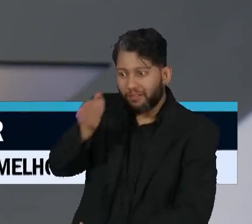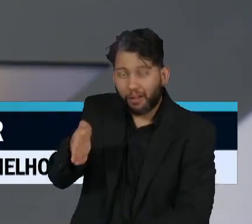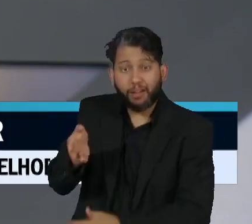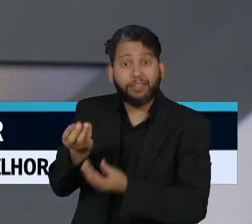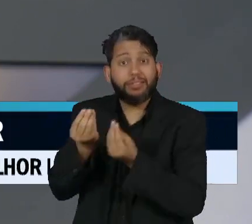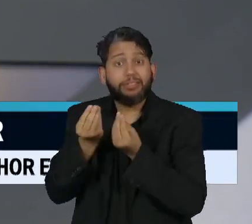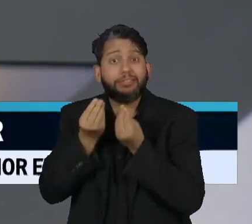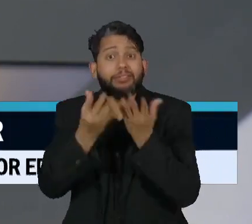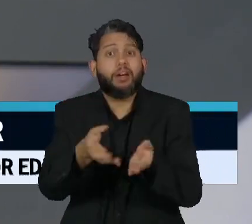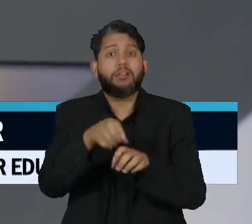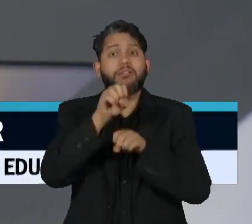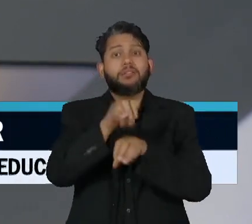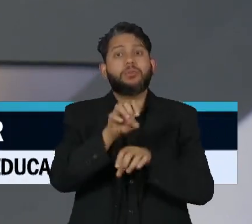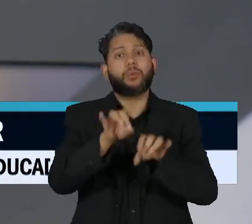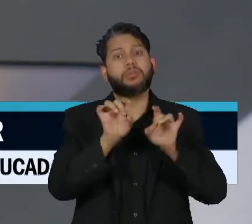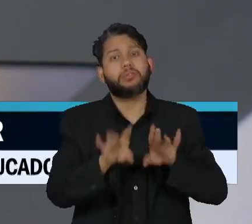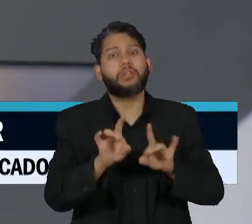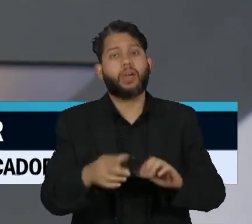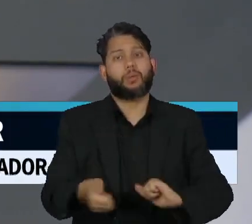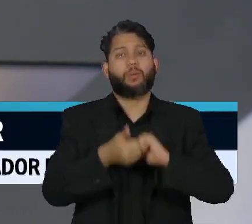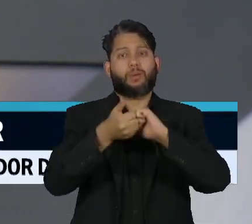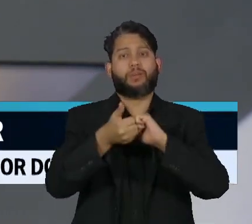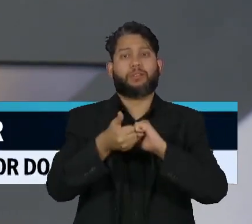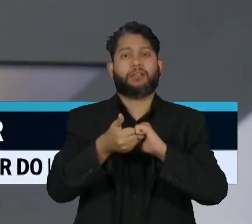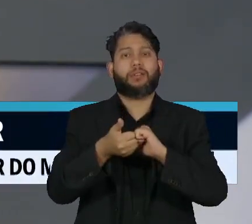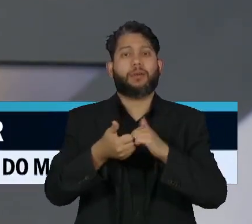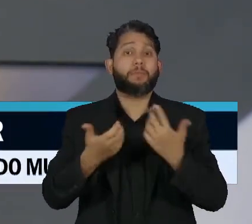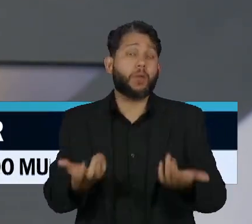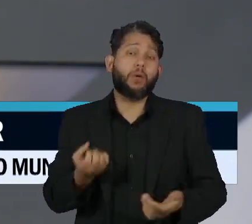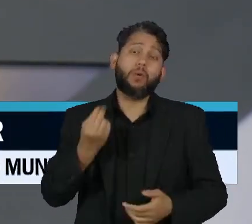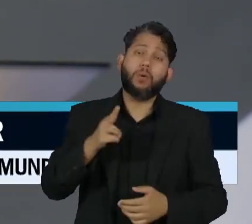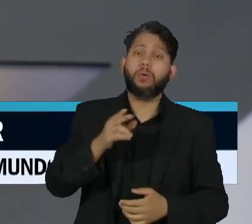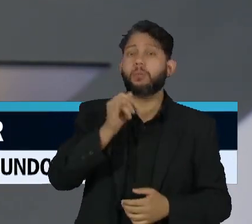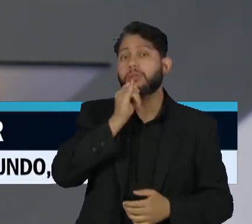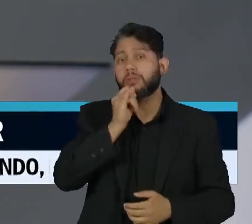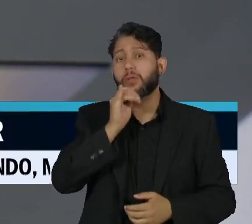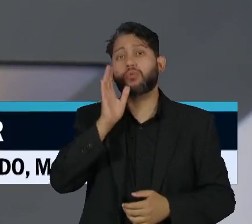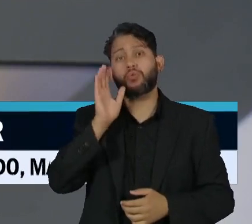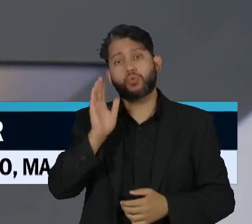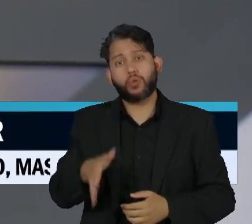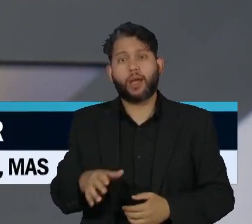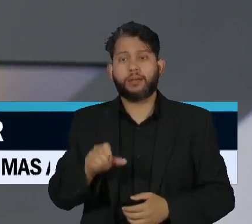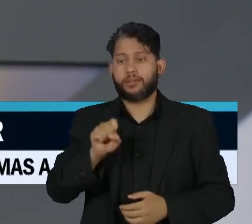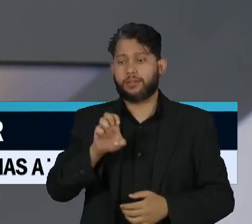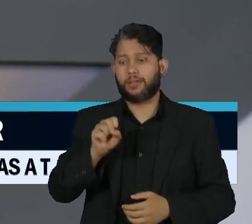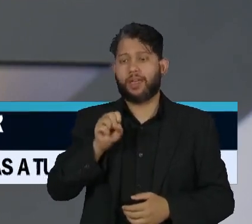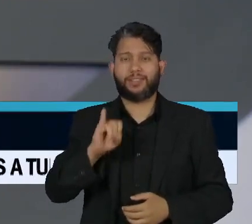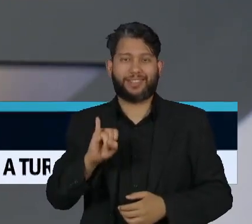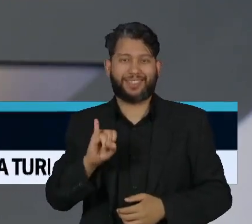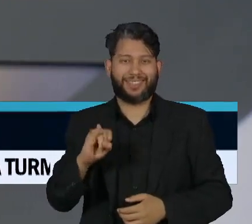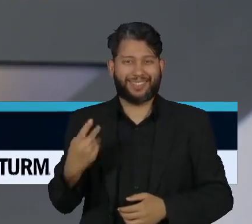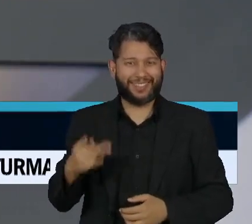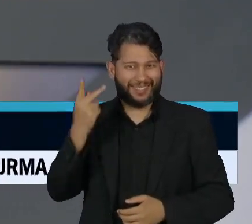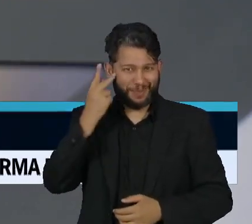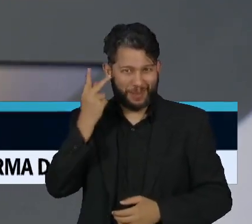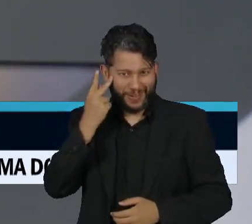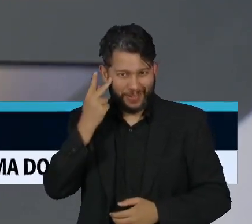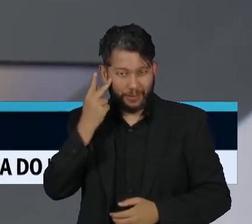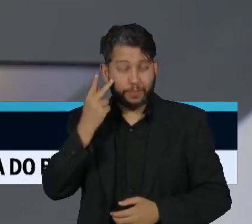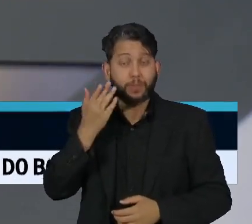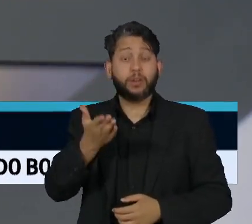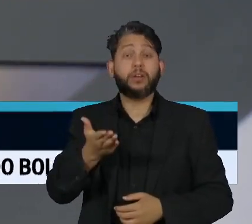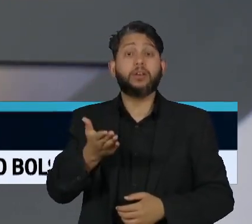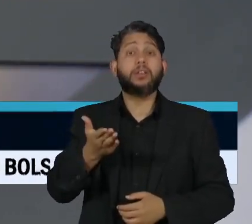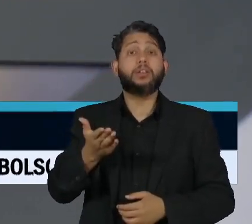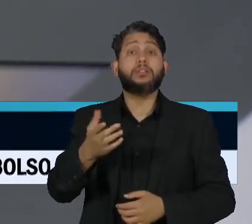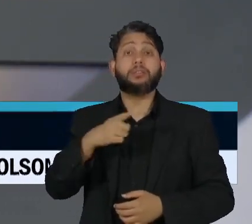o ensino técnico de qualidade, né? Ou, eventualmente, como já faz o SESI em São Paulo, você ter